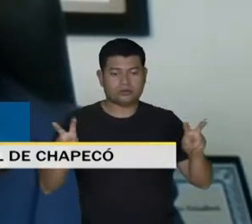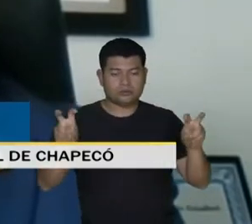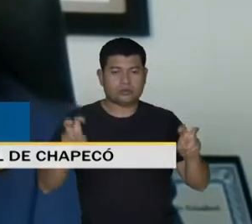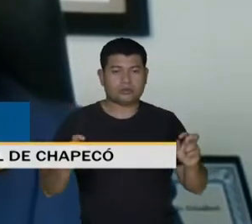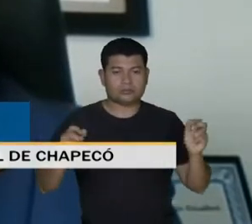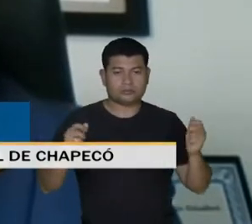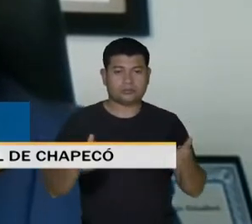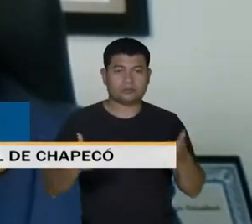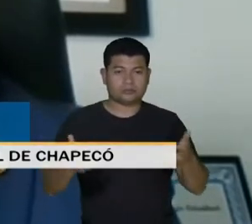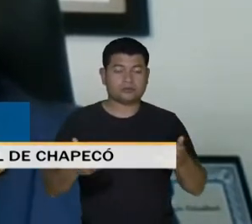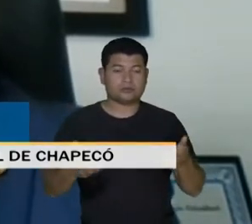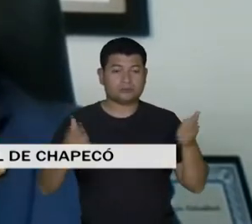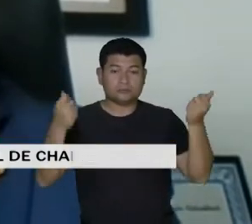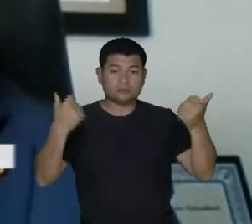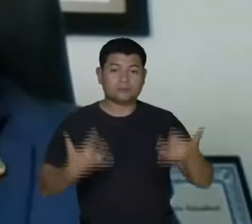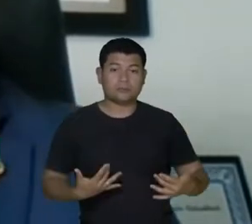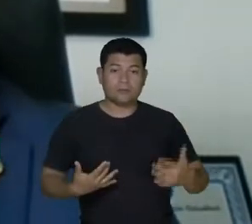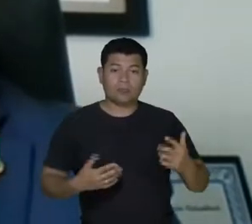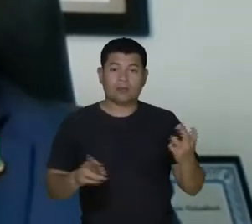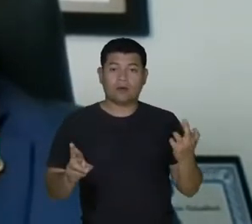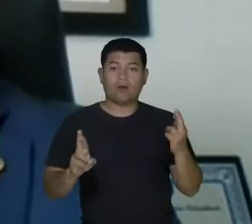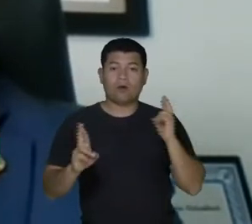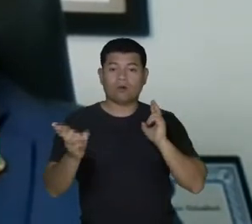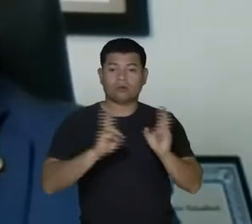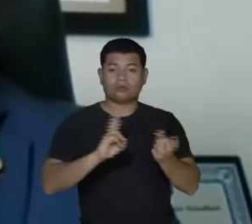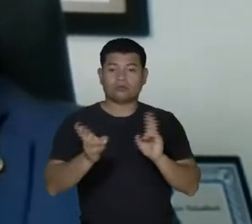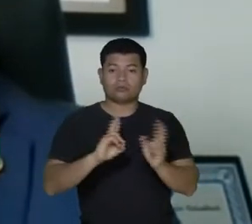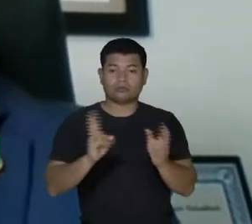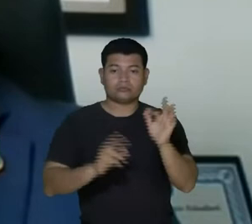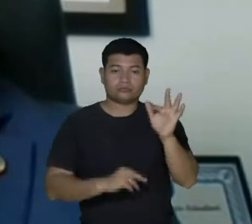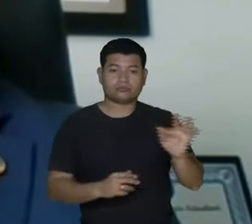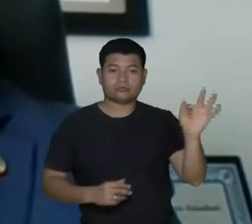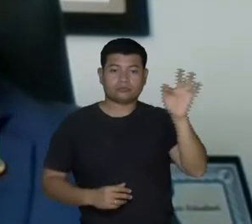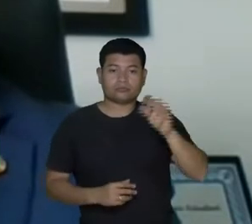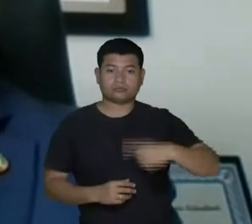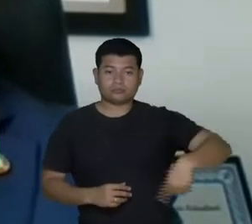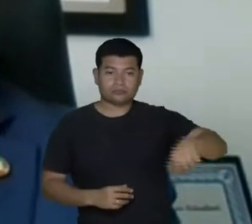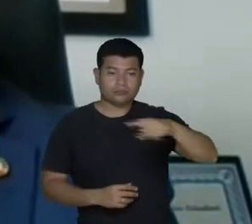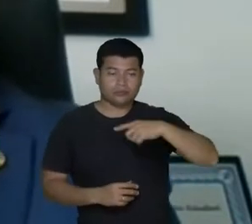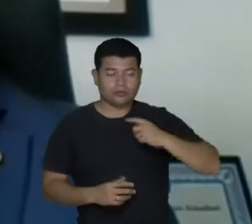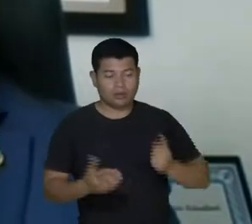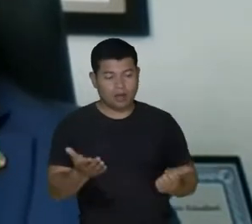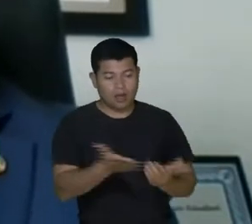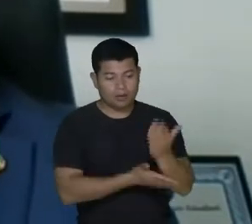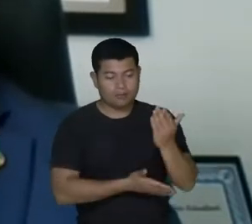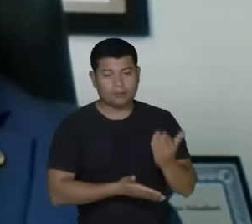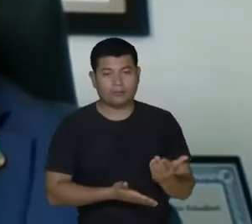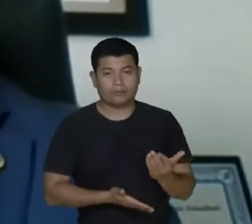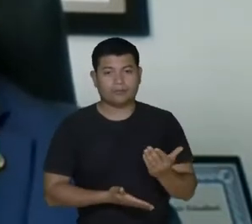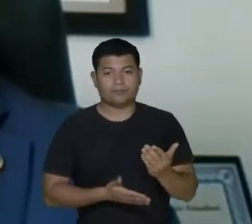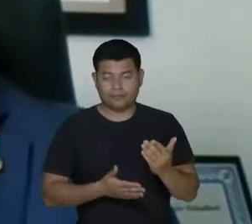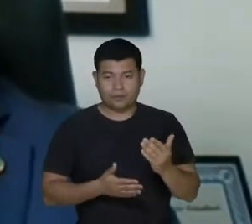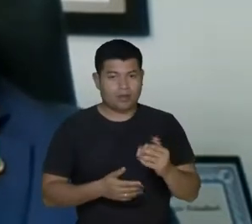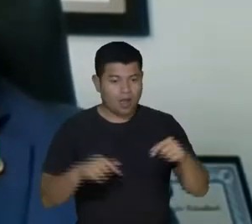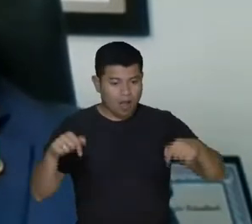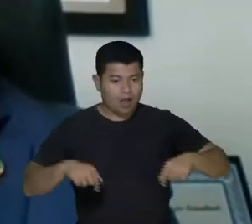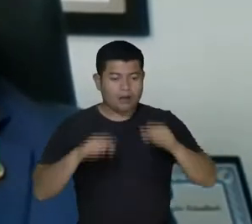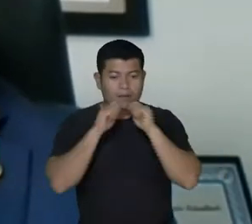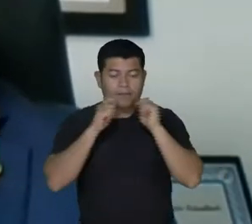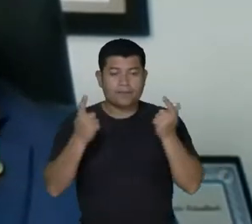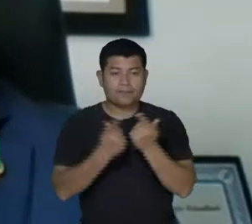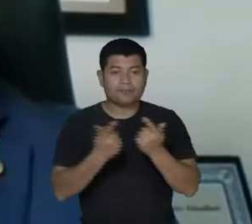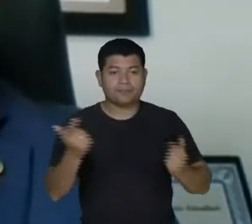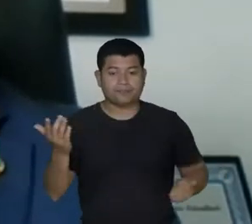são as nossas rodovias federais. E nós aprovamos, foi a Assembleia Legislativa que